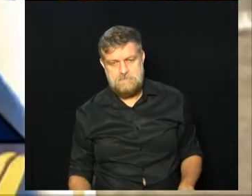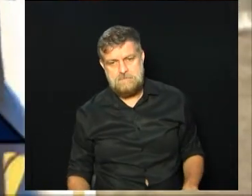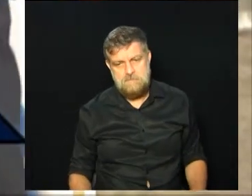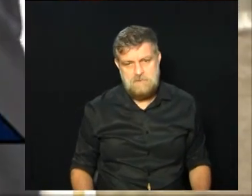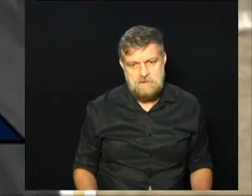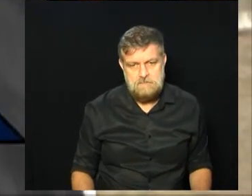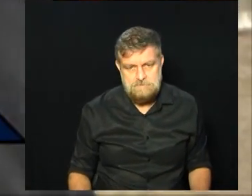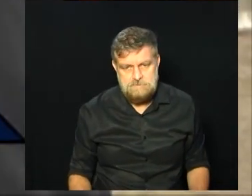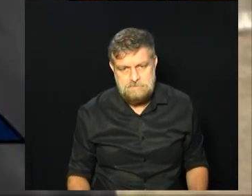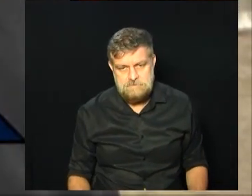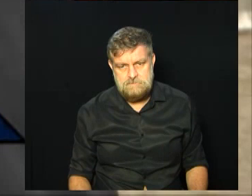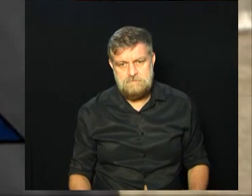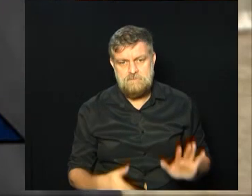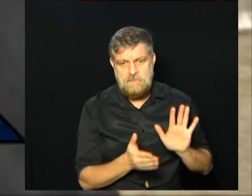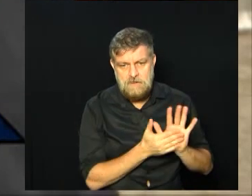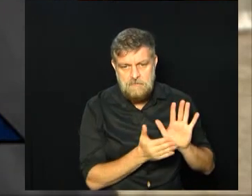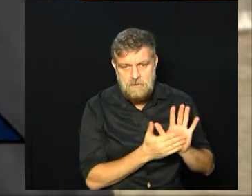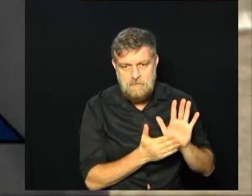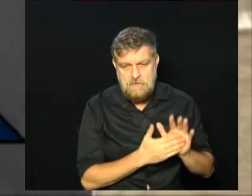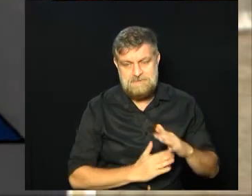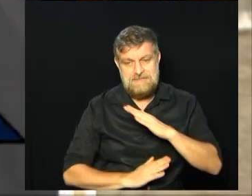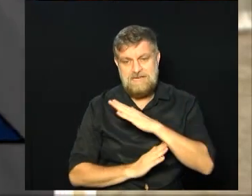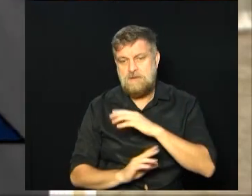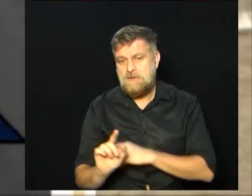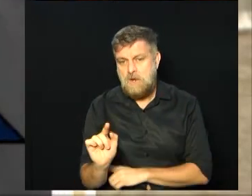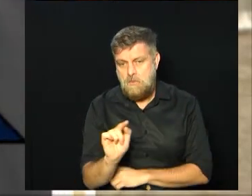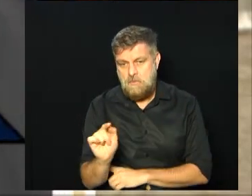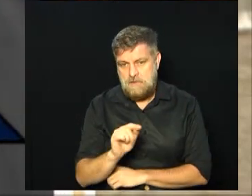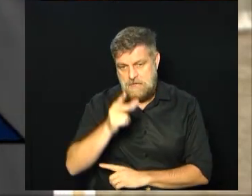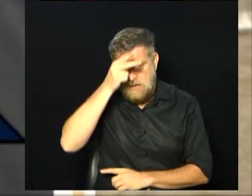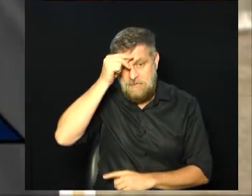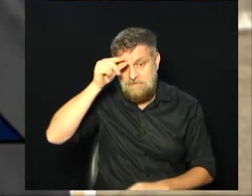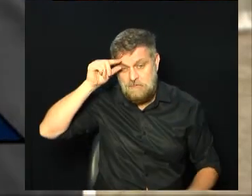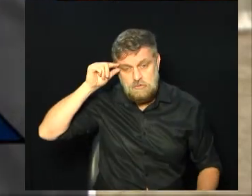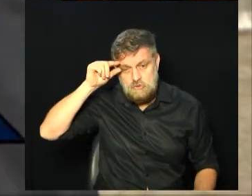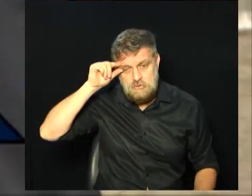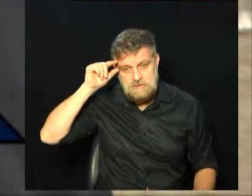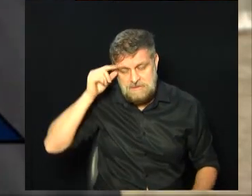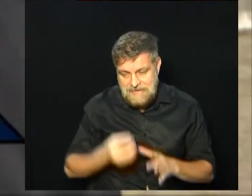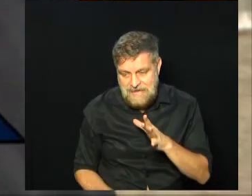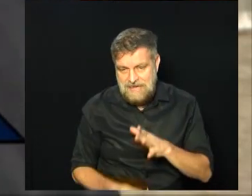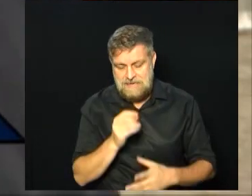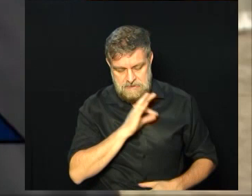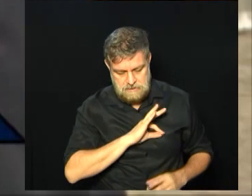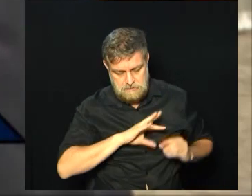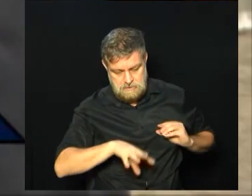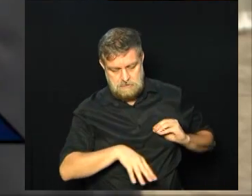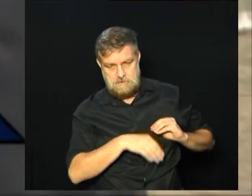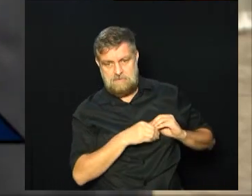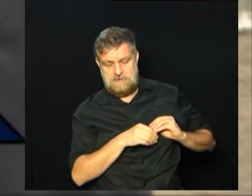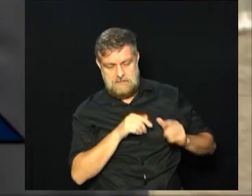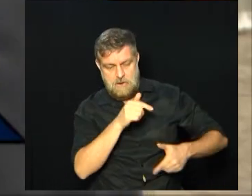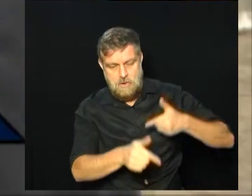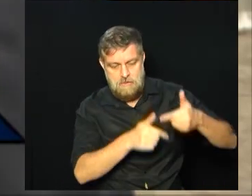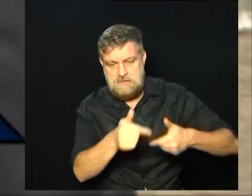assalto. E foi proposto aqui na Câmara, pelo então prefeito Jonas Donizete, um projeto que cria um adicional de